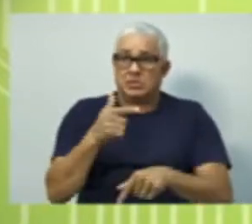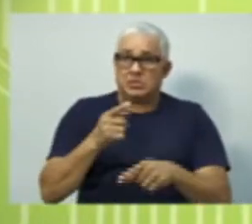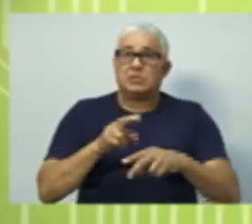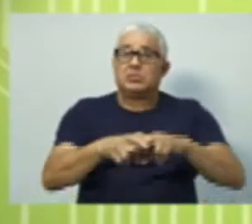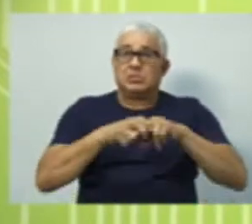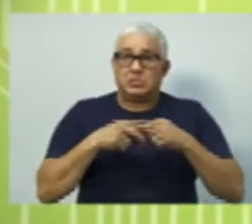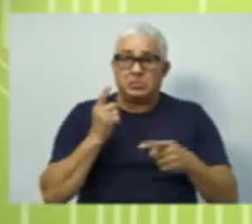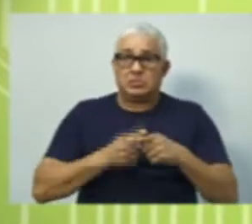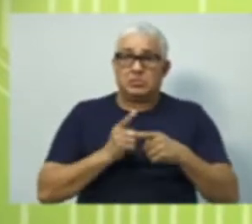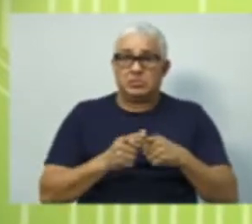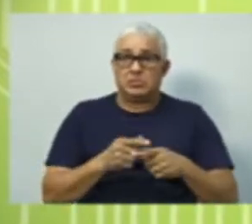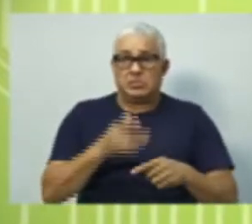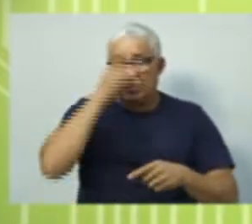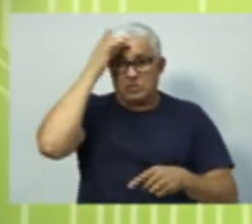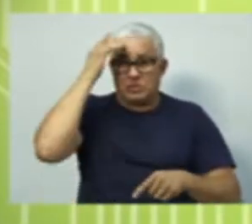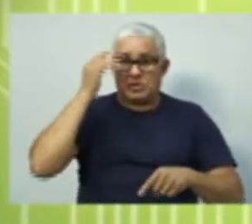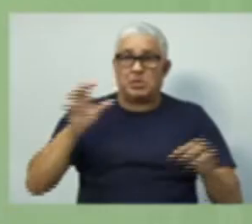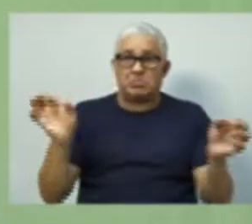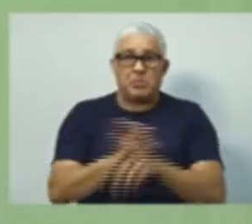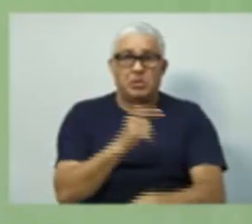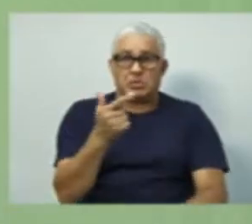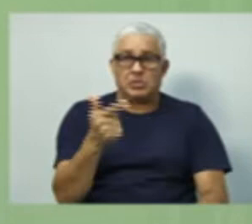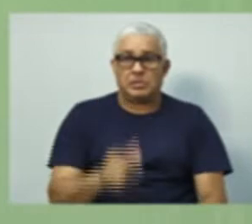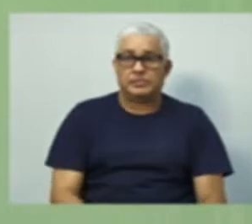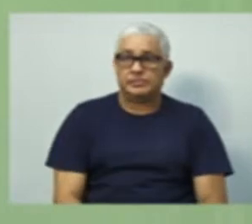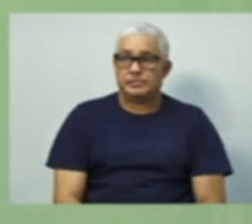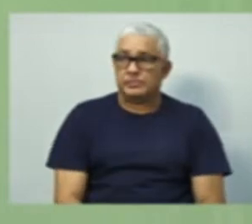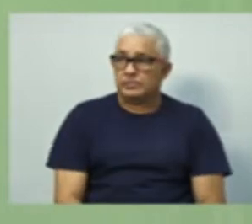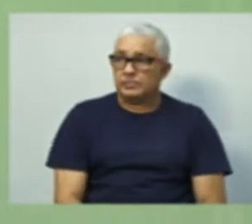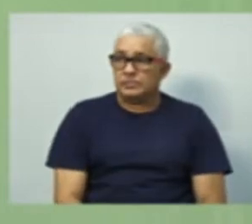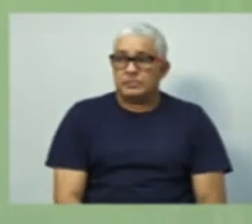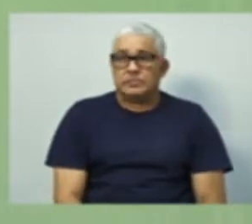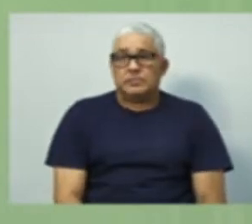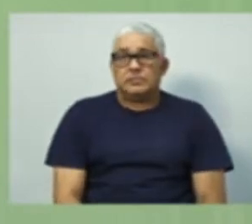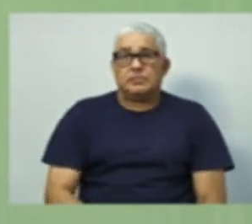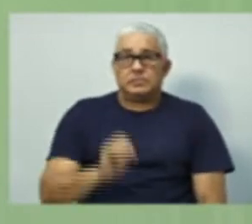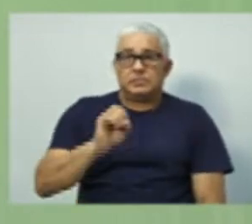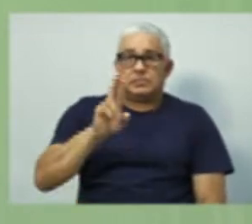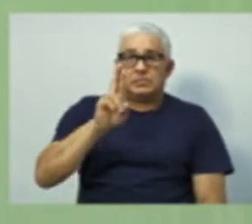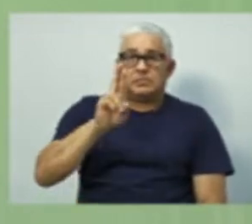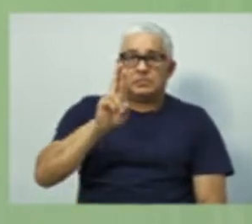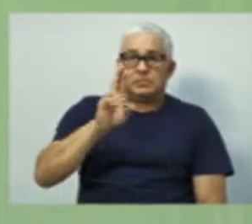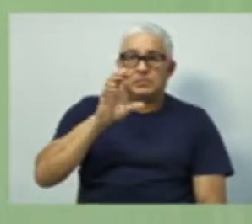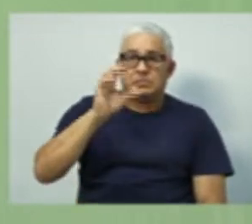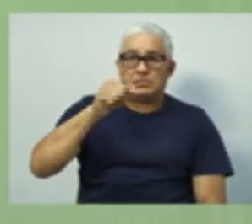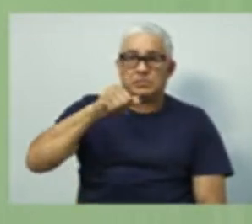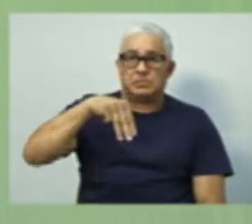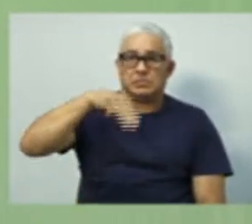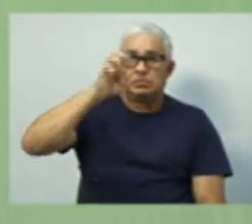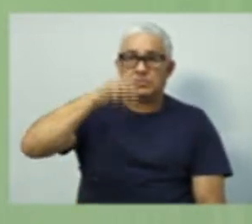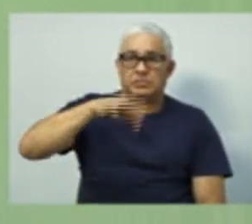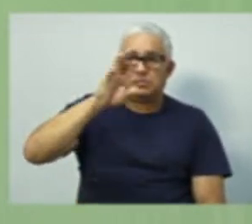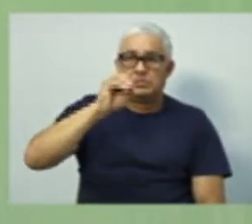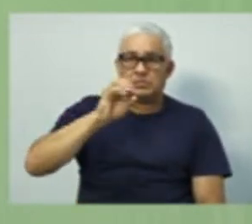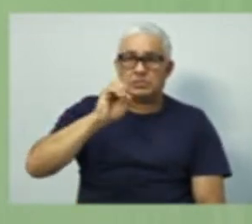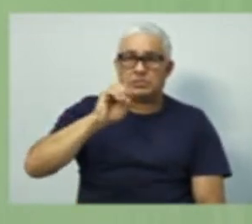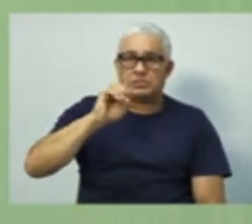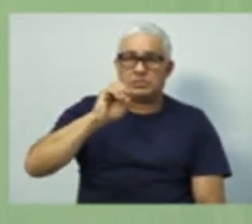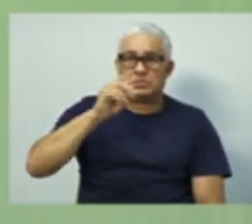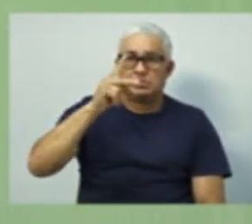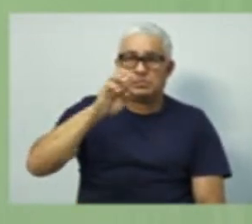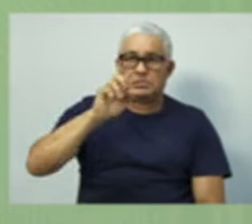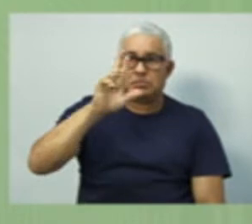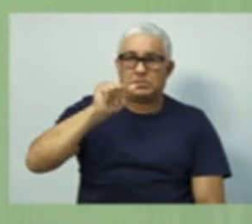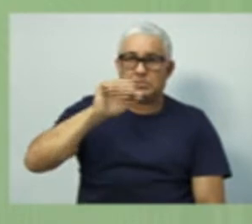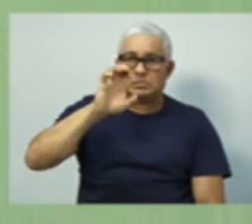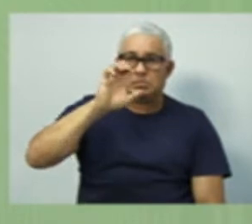uma economia local. Dependendo do tamanho da empresa, ela absorve o quê? Ela vai gerar emprego para muita gente. Então, quantas